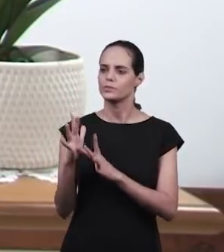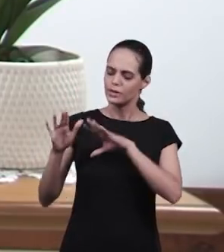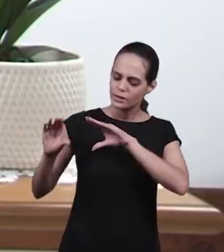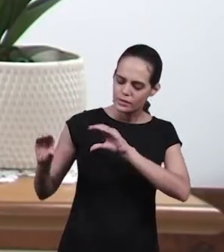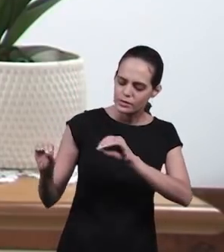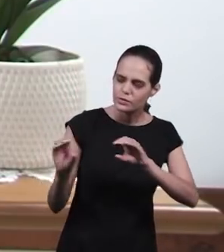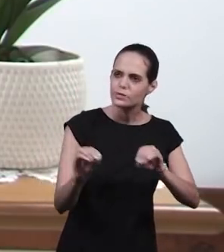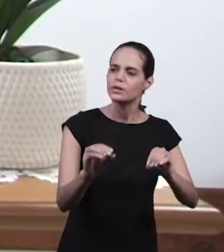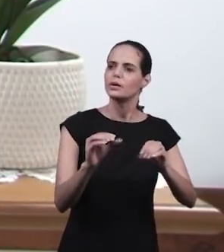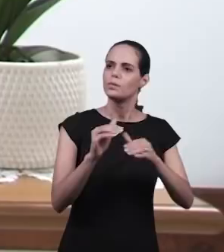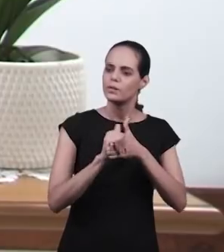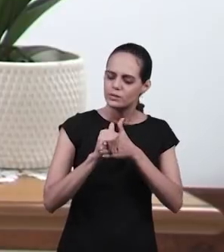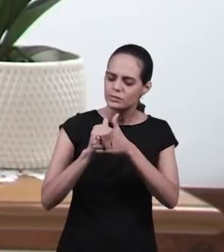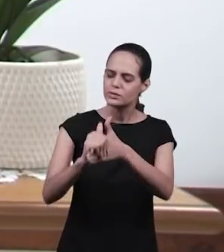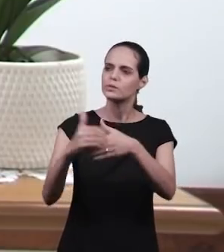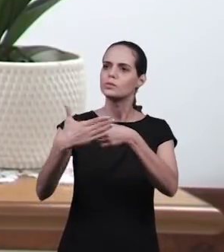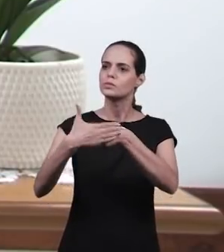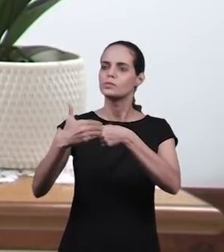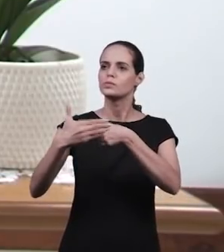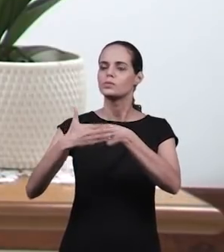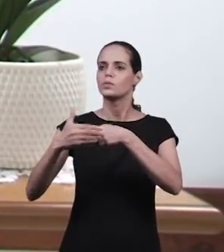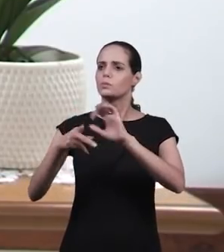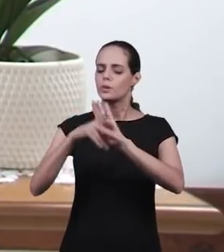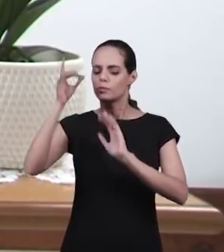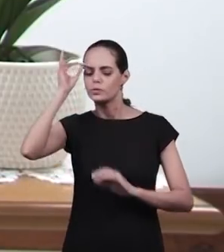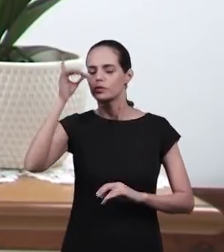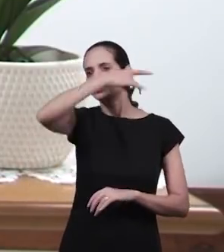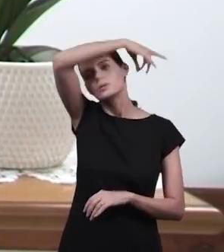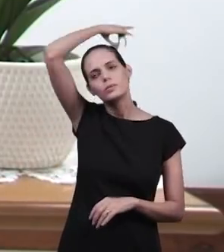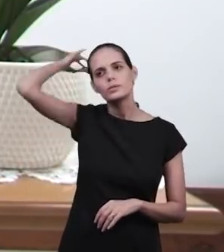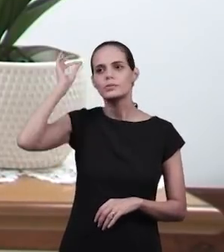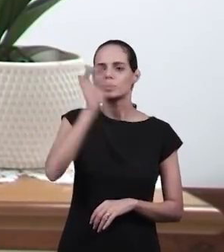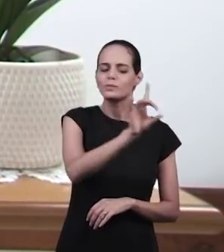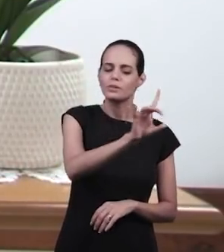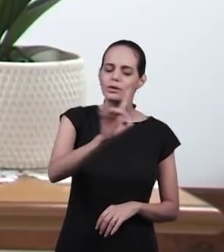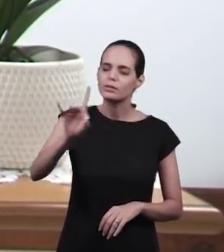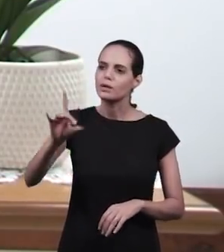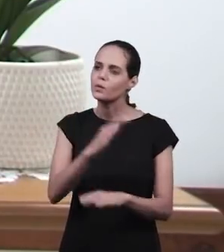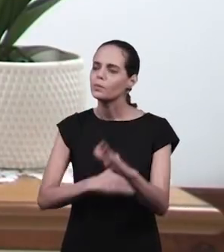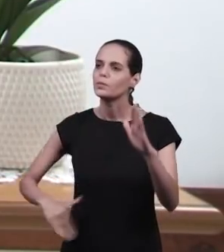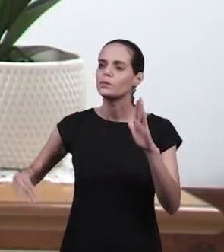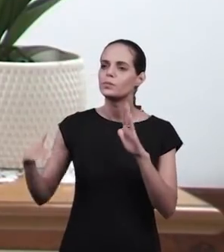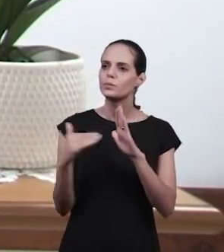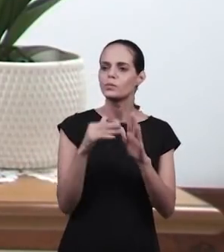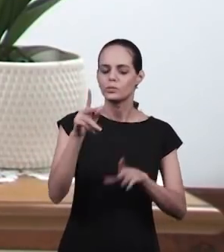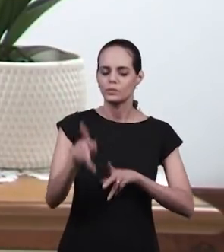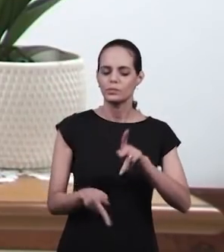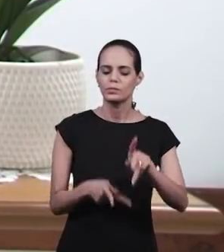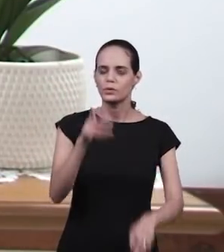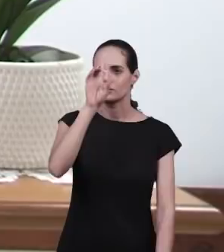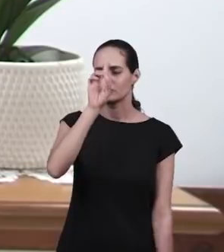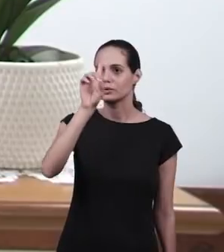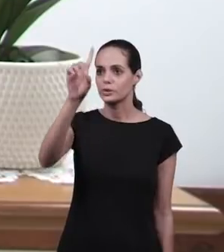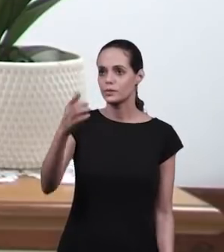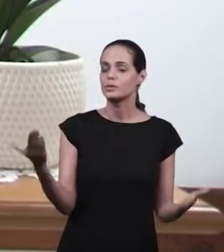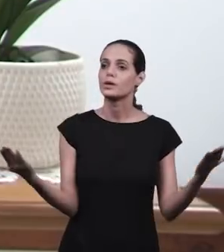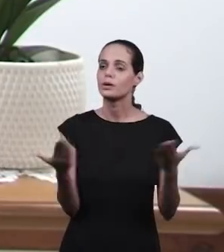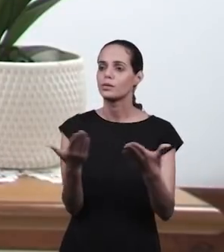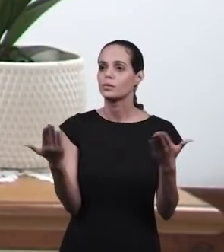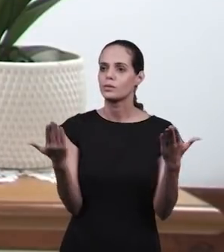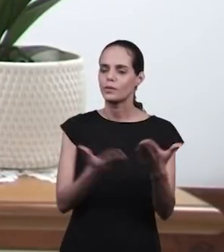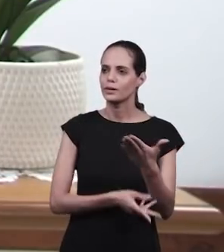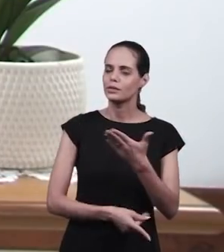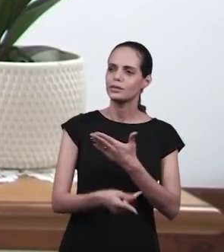Senhor Jesus, a instrução, a direção, o consolo do Espírito Santo, seja com cada um de vós e com todo o povo de